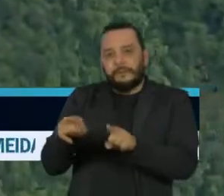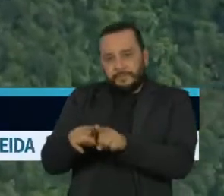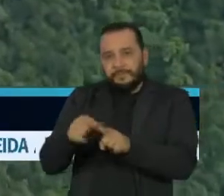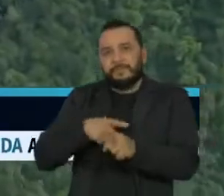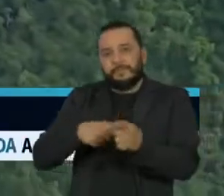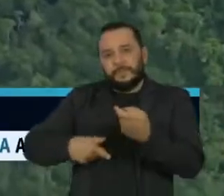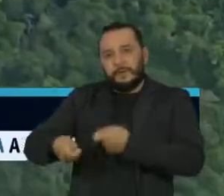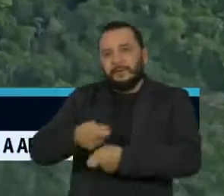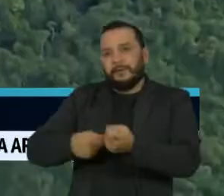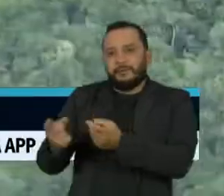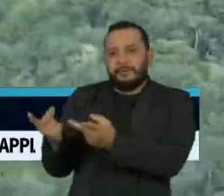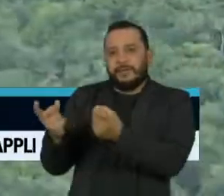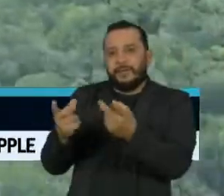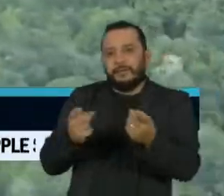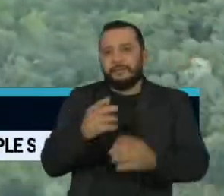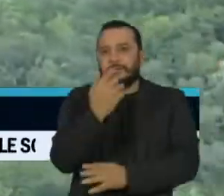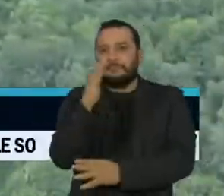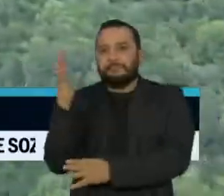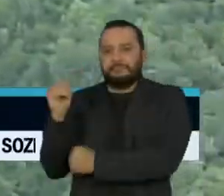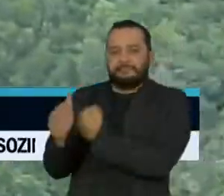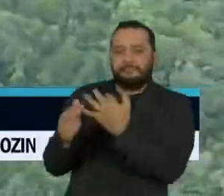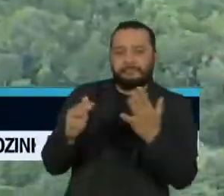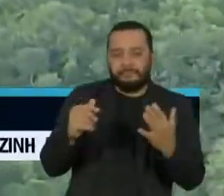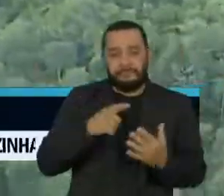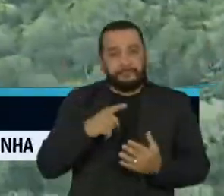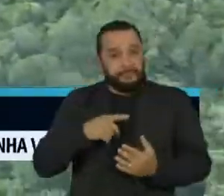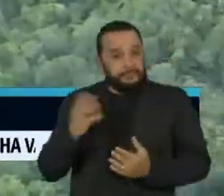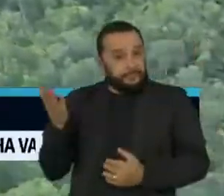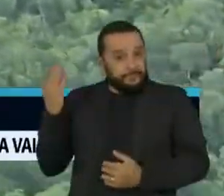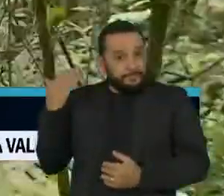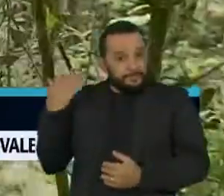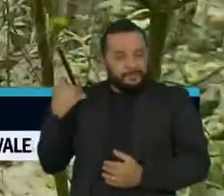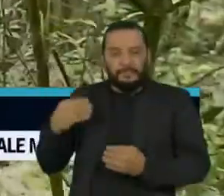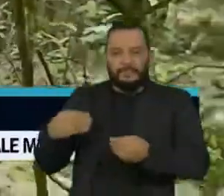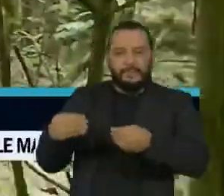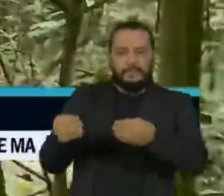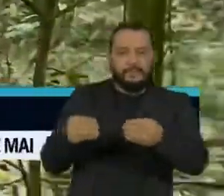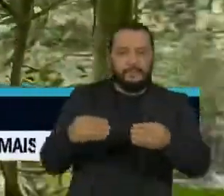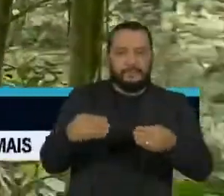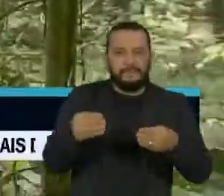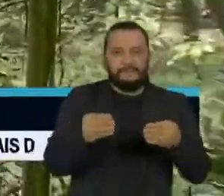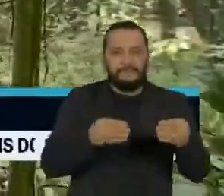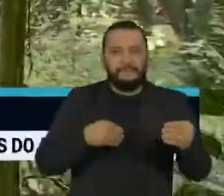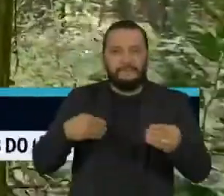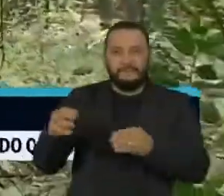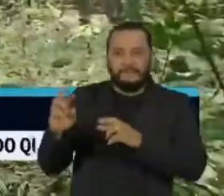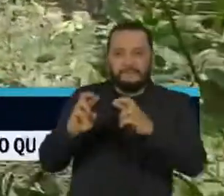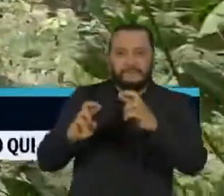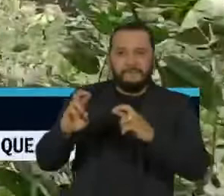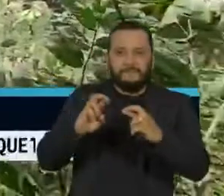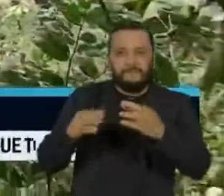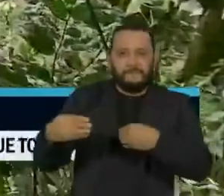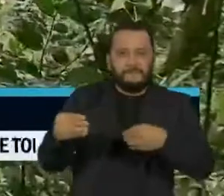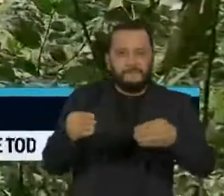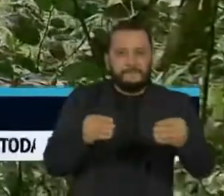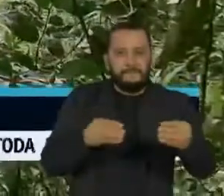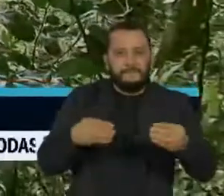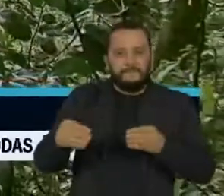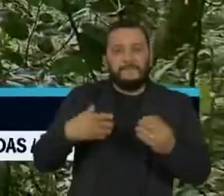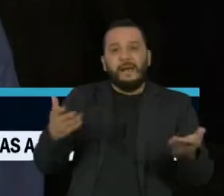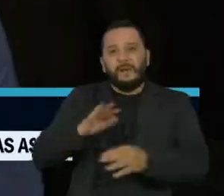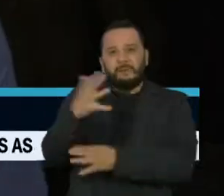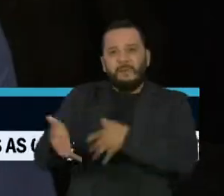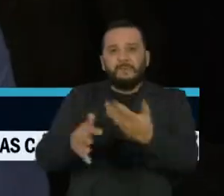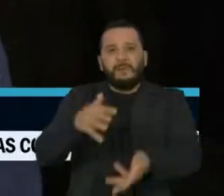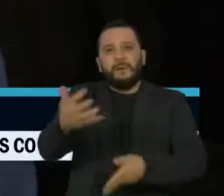anos eleitorais de 2012 e 2016, com o afrouxamento da fiscalização, foram registrados os maiores números de desmatamentos da